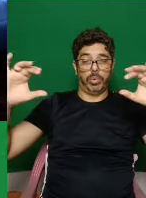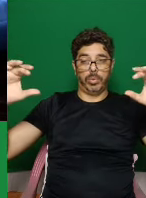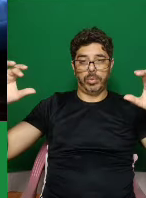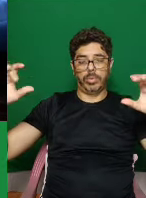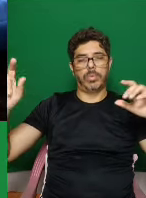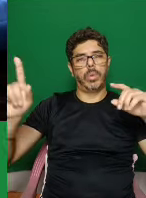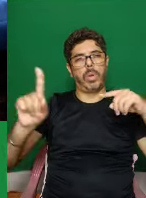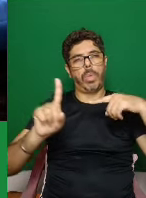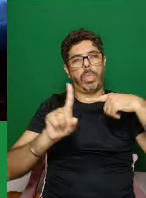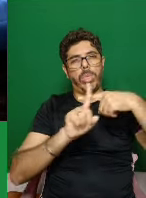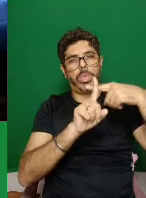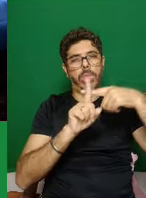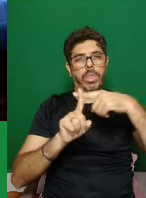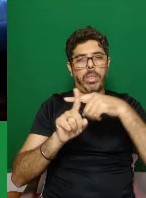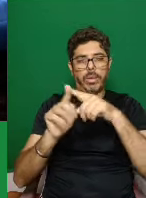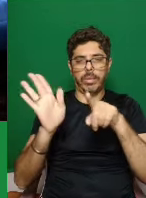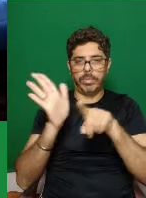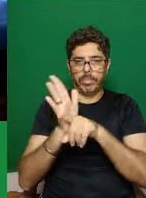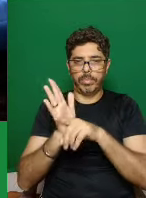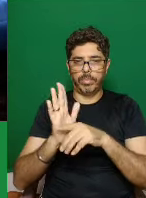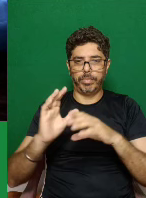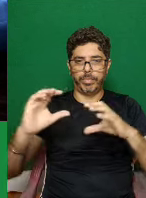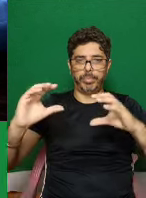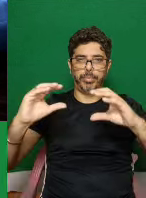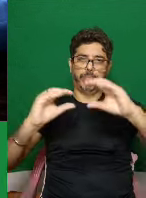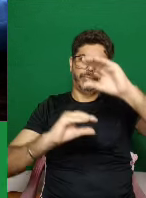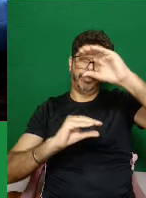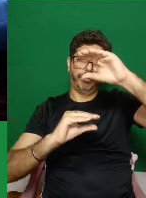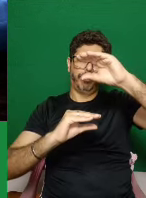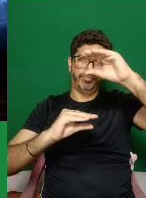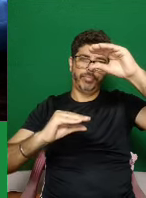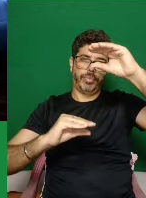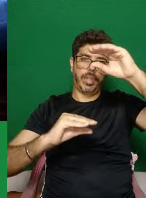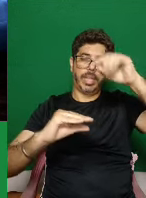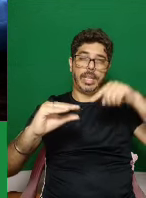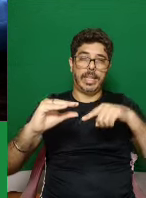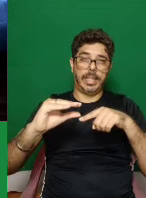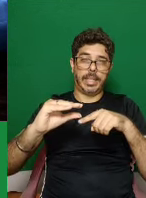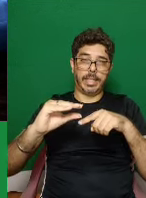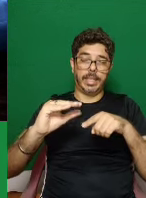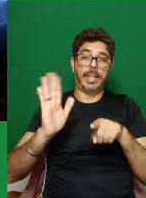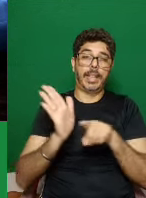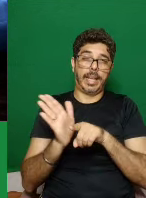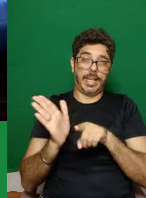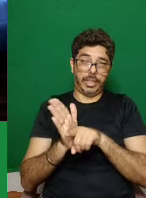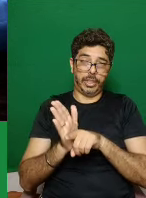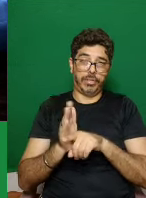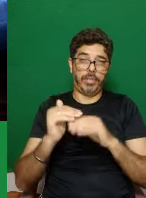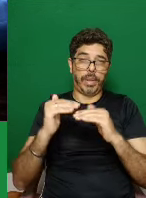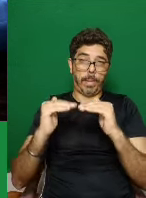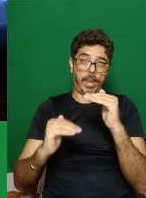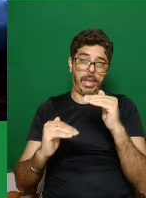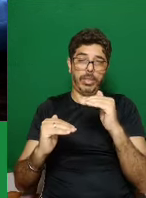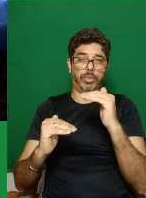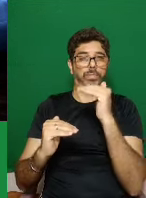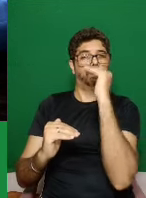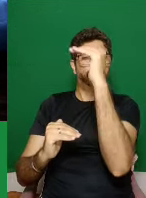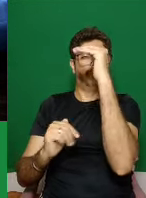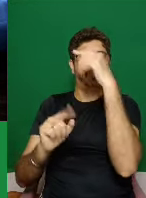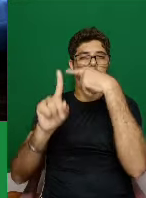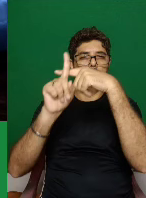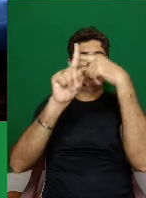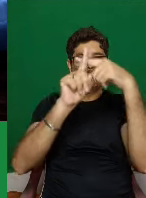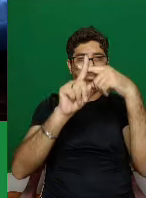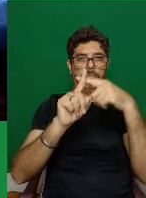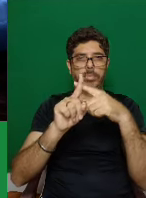dipolo elétrico, com cargas negativas na parte inferior e cargas positivas na parte superior. Quando isso ocorre, a parte inferior